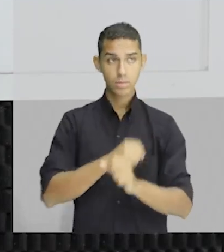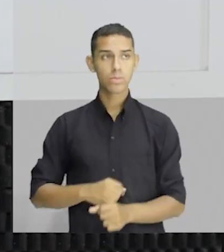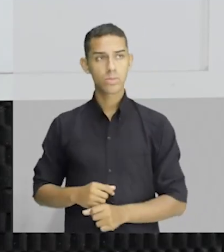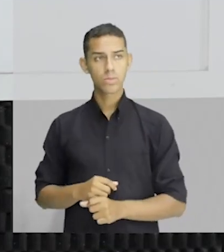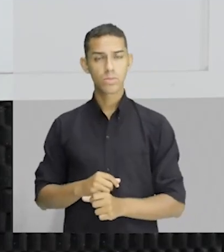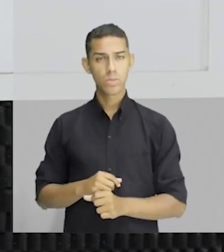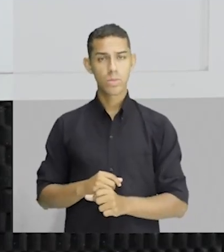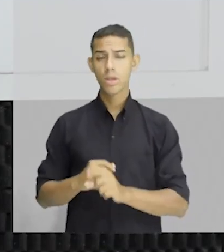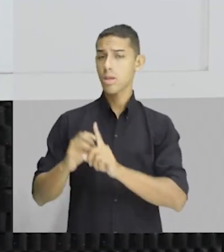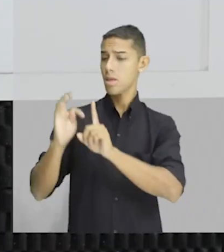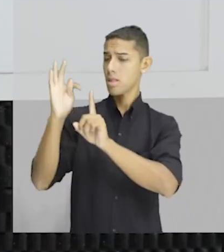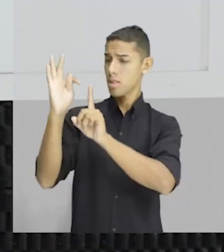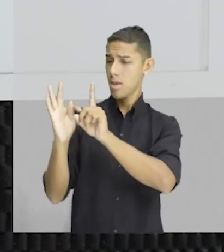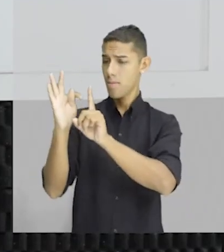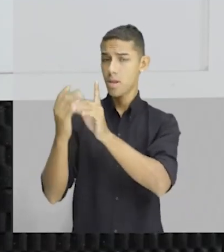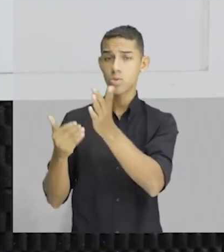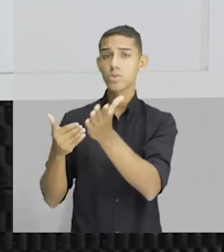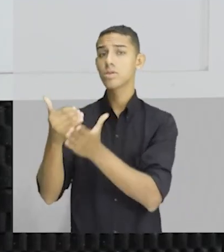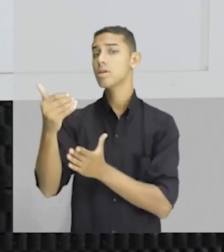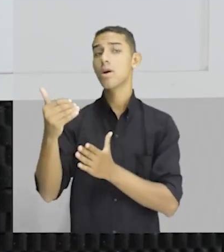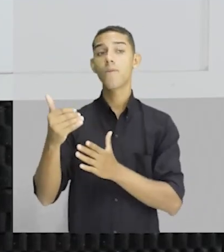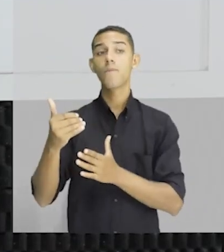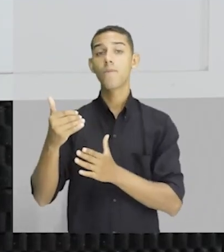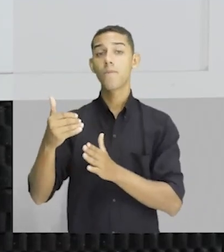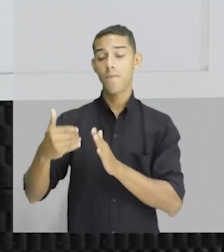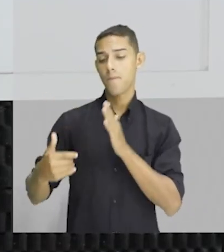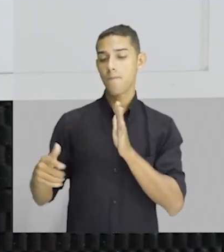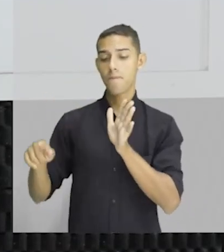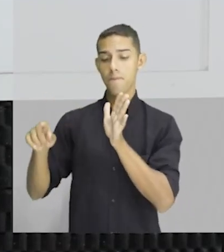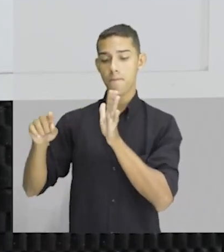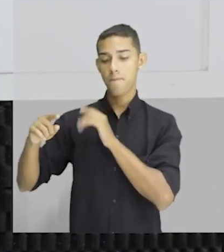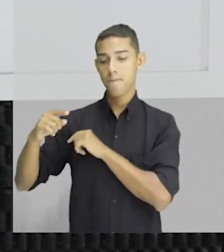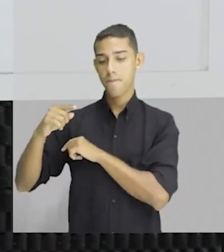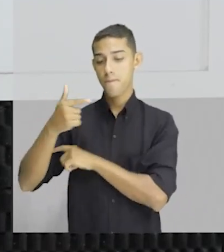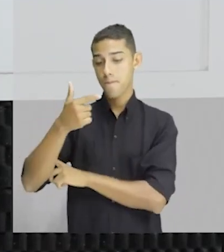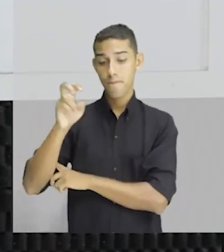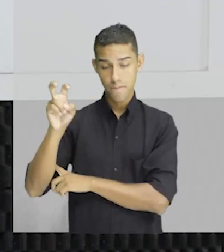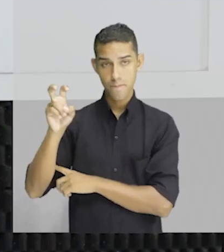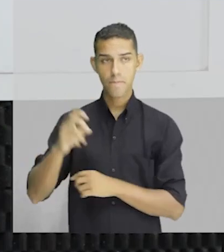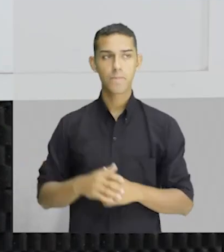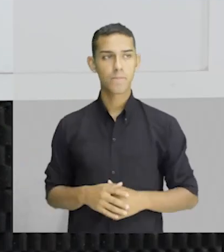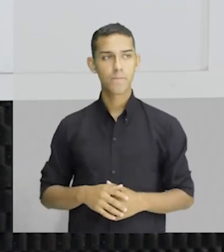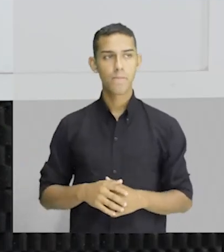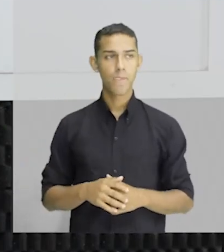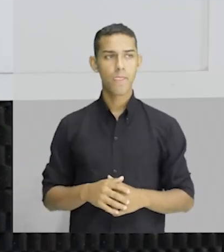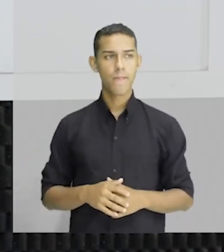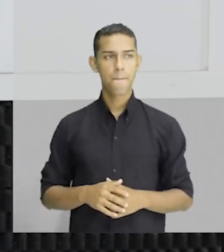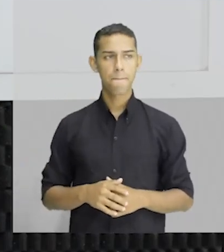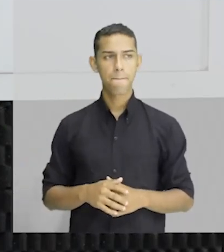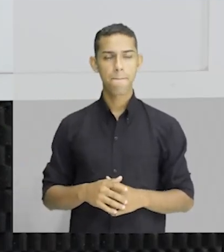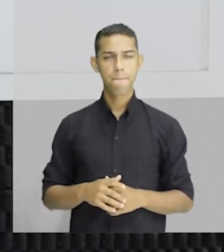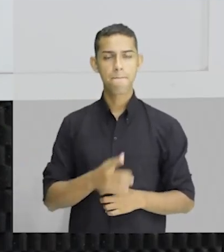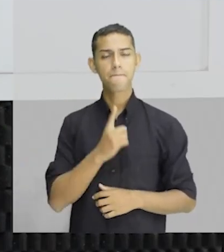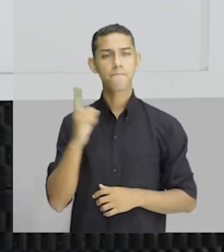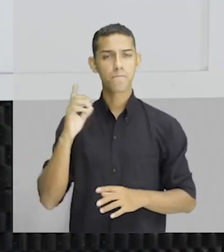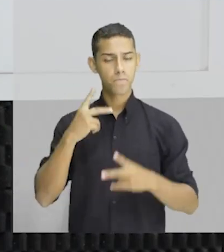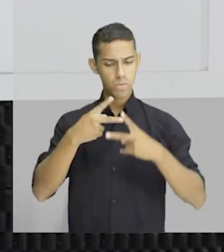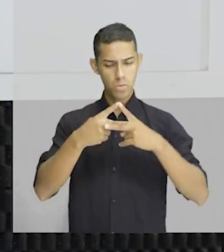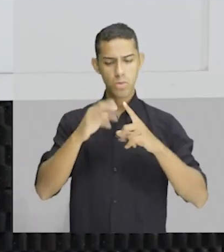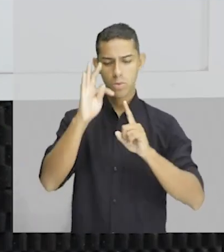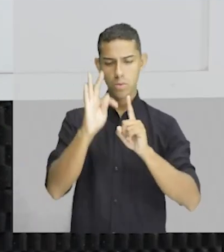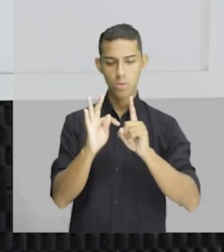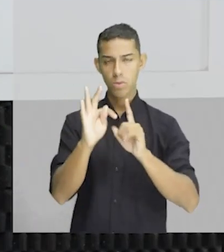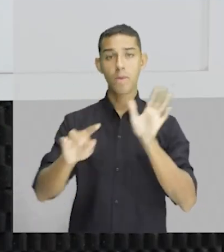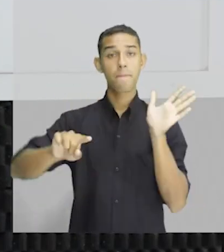Então, fazendo essa continha, menos 15 menos 25, a variação da temperatura, menos 40 graus Celsius.